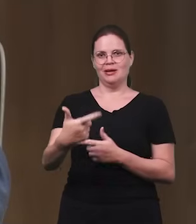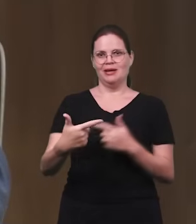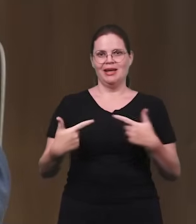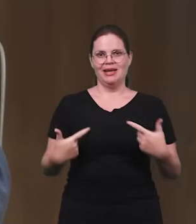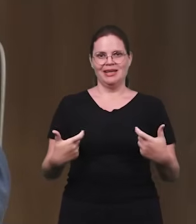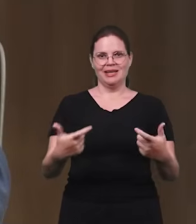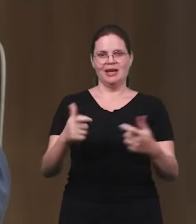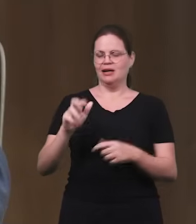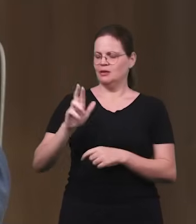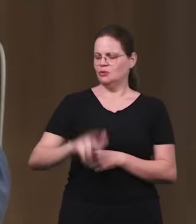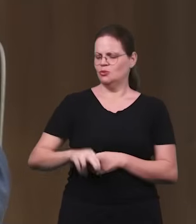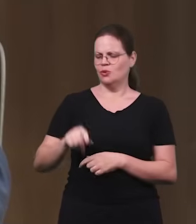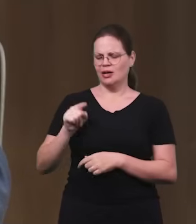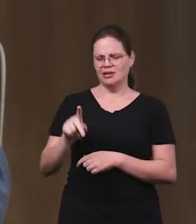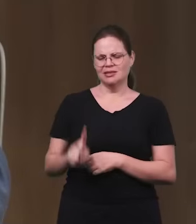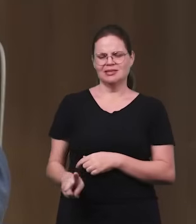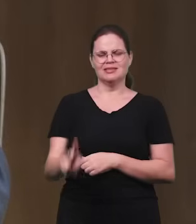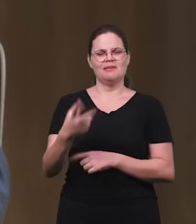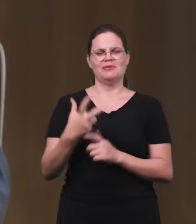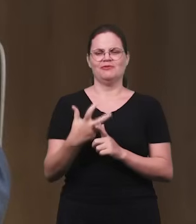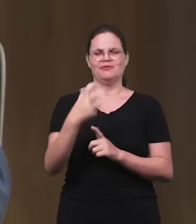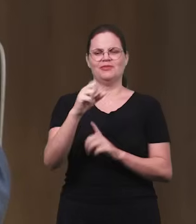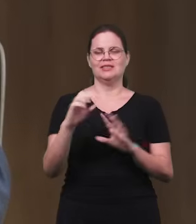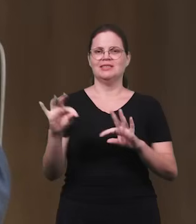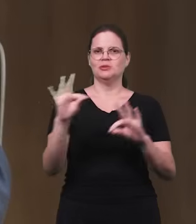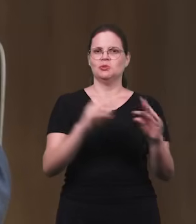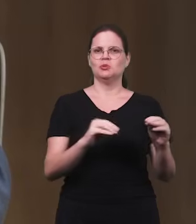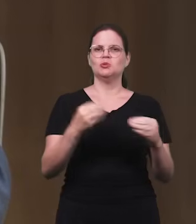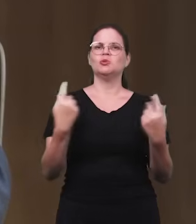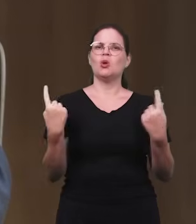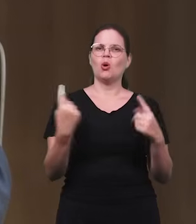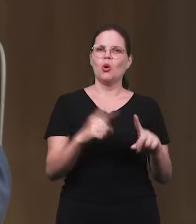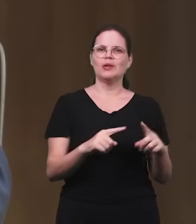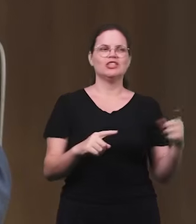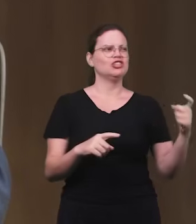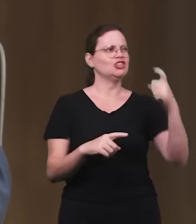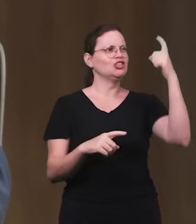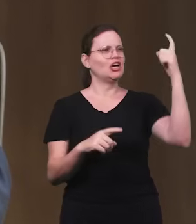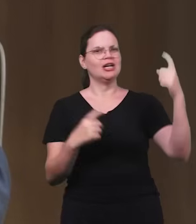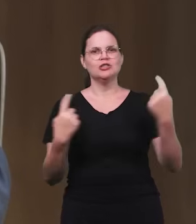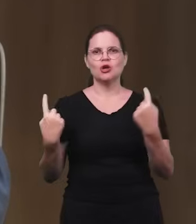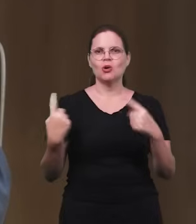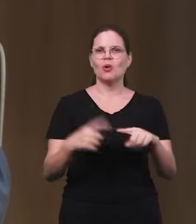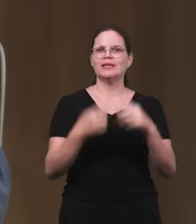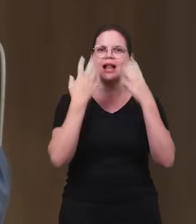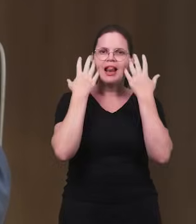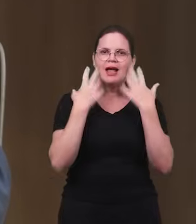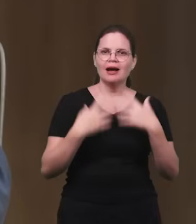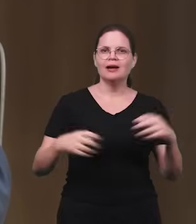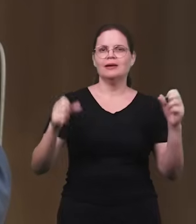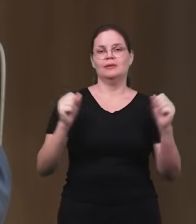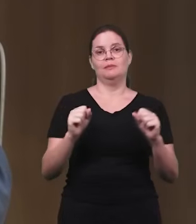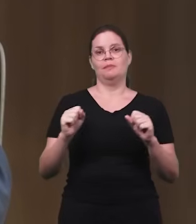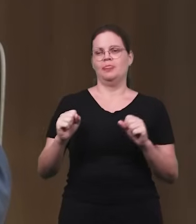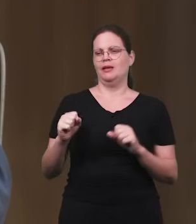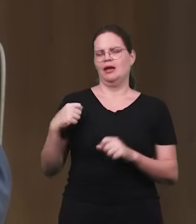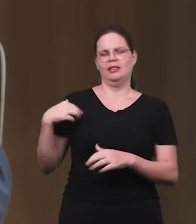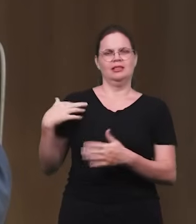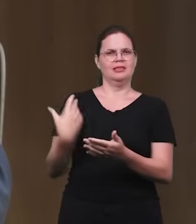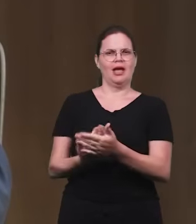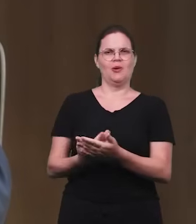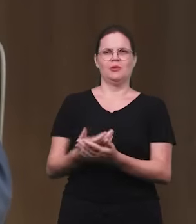grandes vitórias contra gigantes, contra os leões, um homem amado pela sua nação até